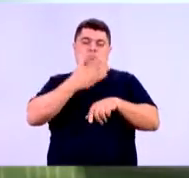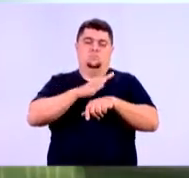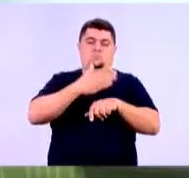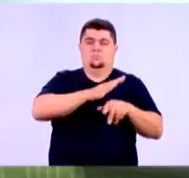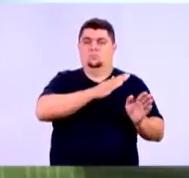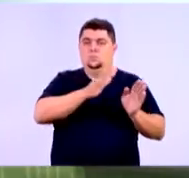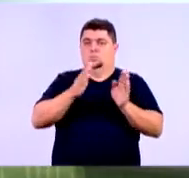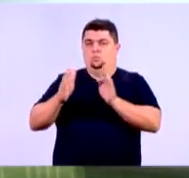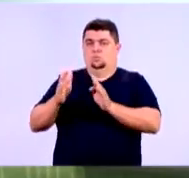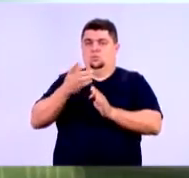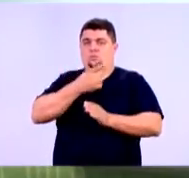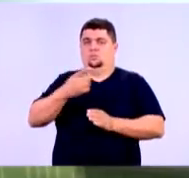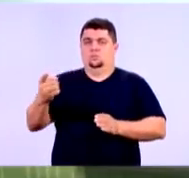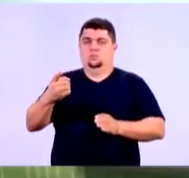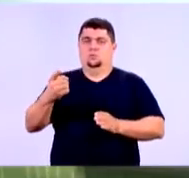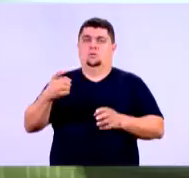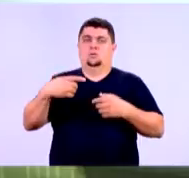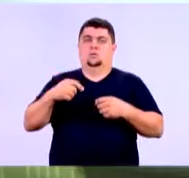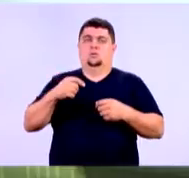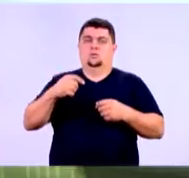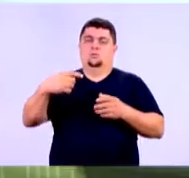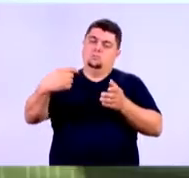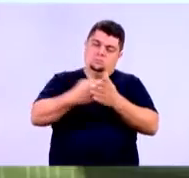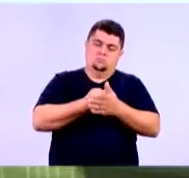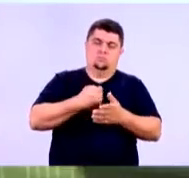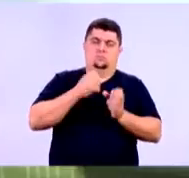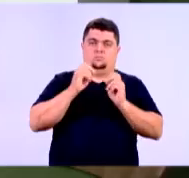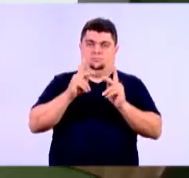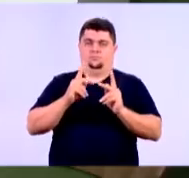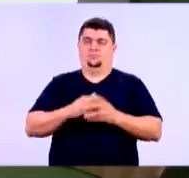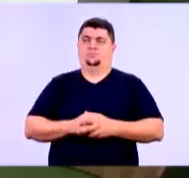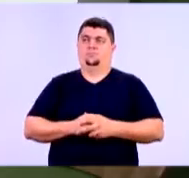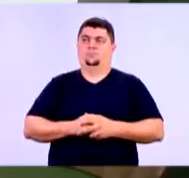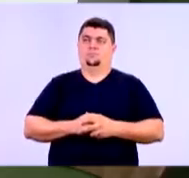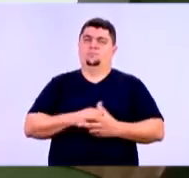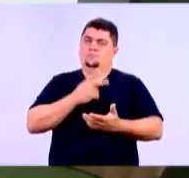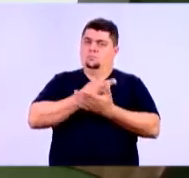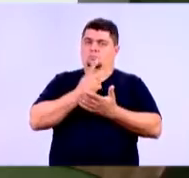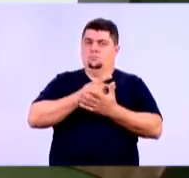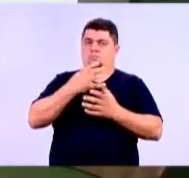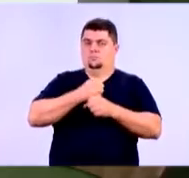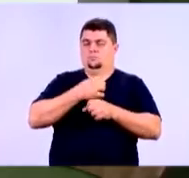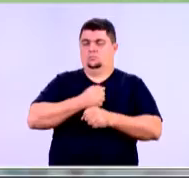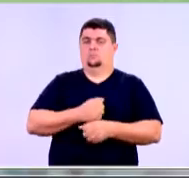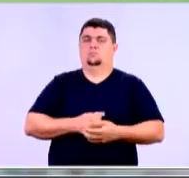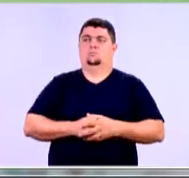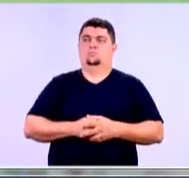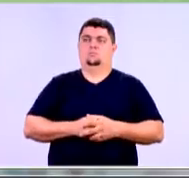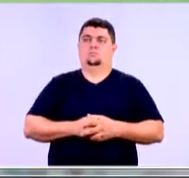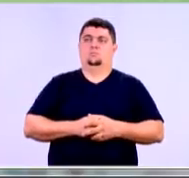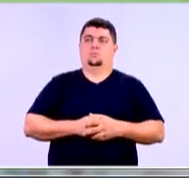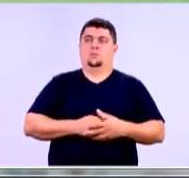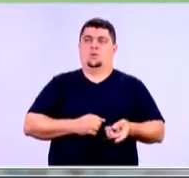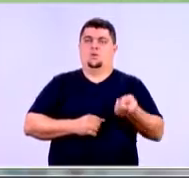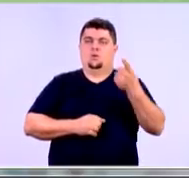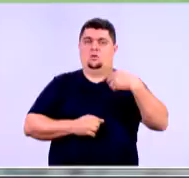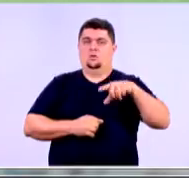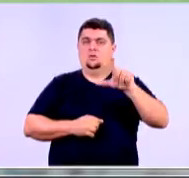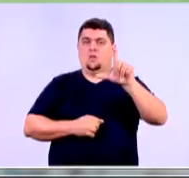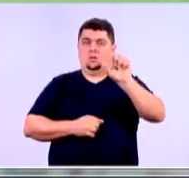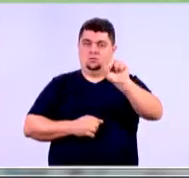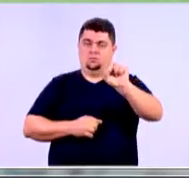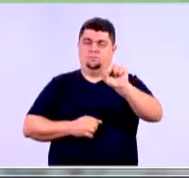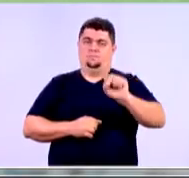percurso. Então é importante que vocês tragam as suas dúvidas, ok? Vamos continuar calculando? Agora vamos tratar da liquidez